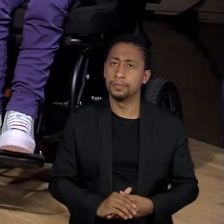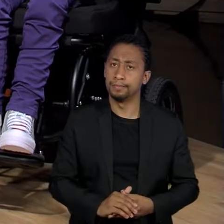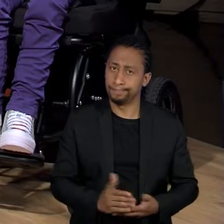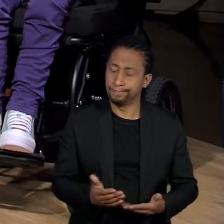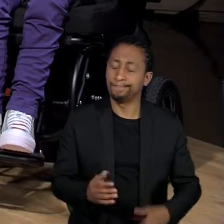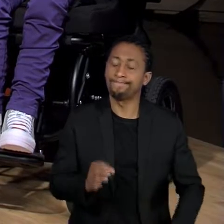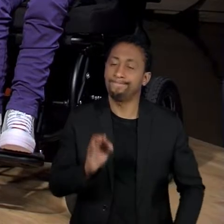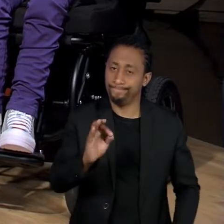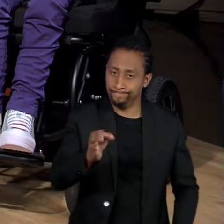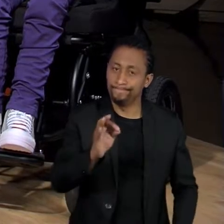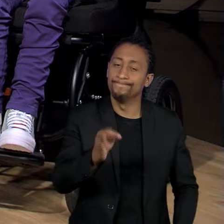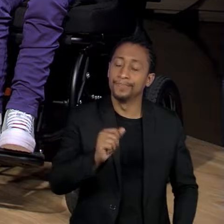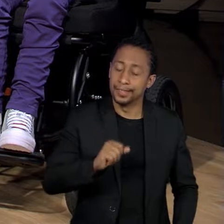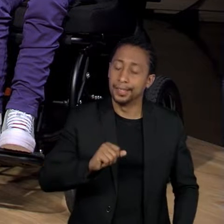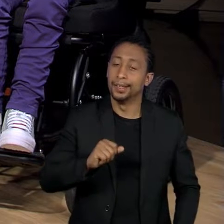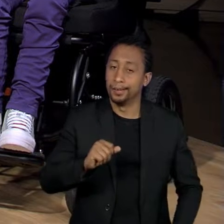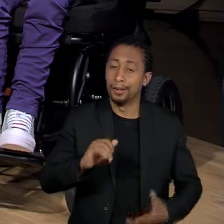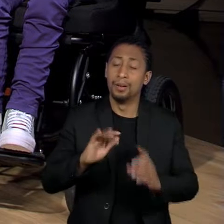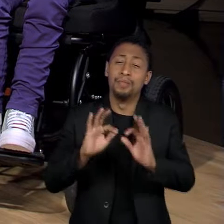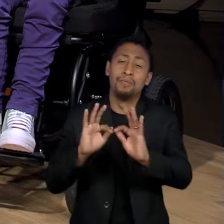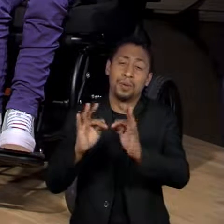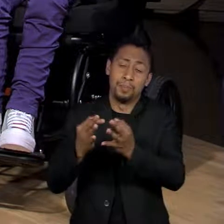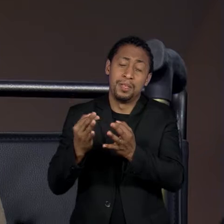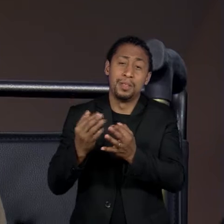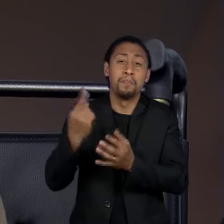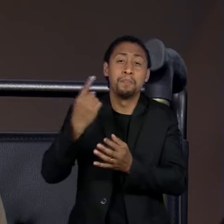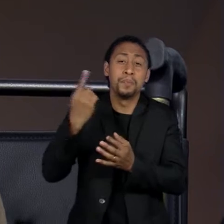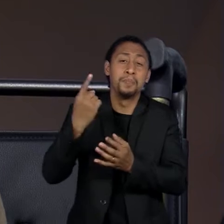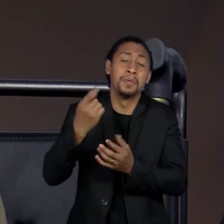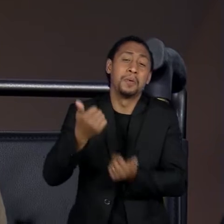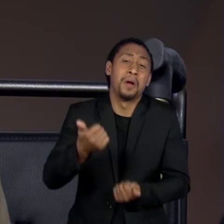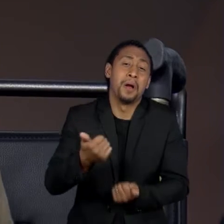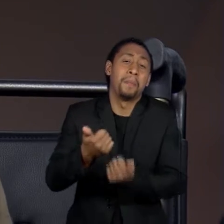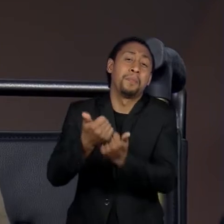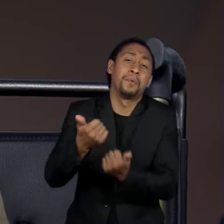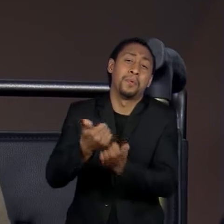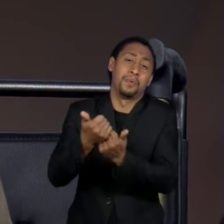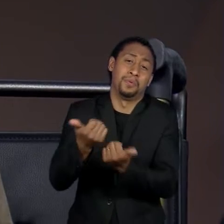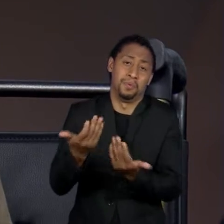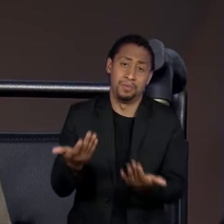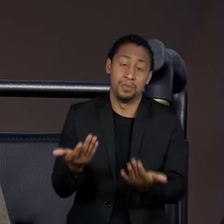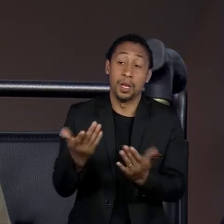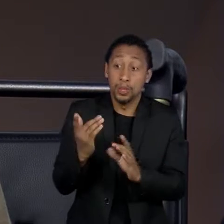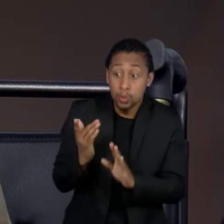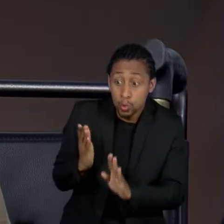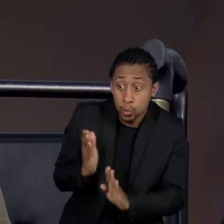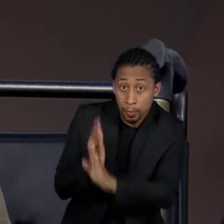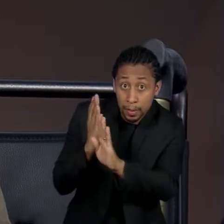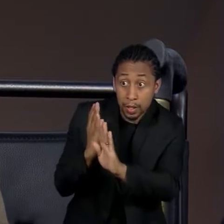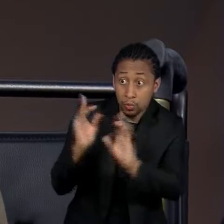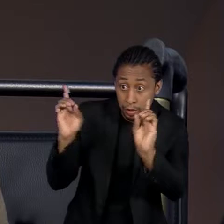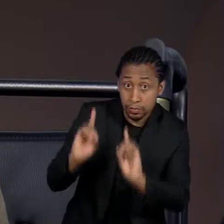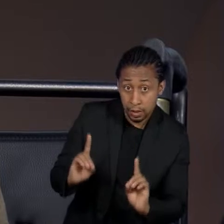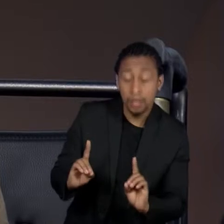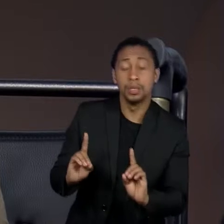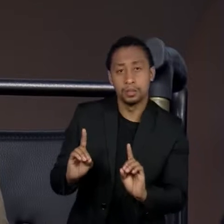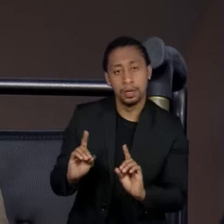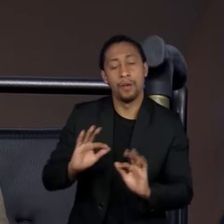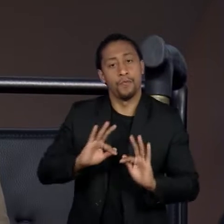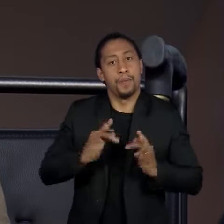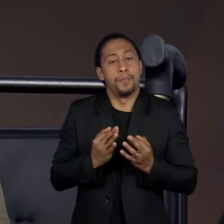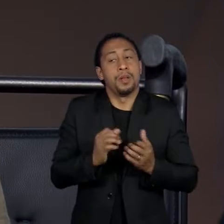a família é a primeira base de apoio que a gente recebe desde o diagnóstico. E é muito importante o papel dela. Ela pode